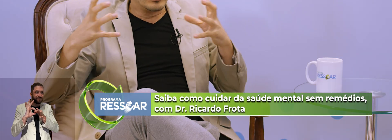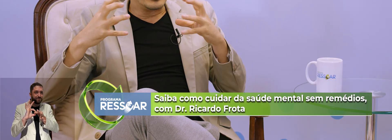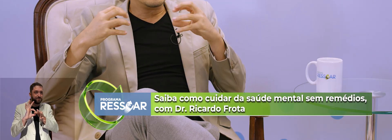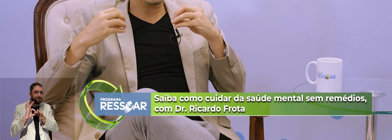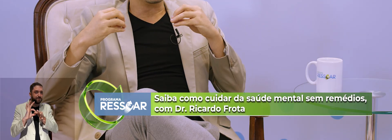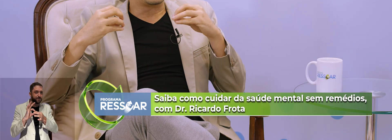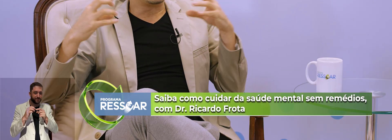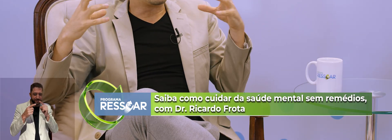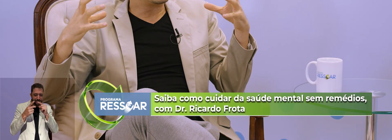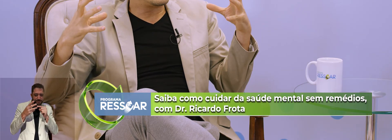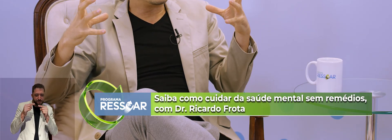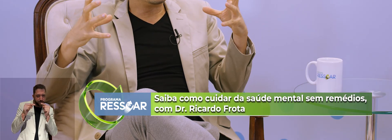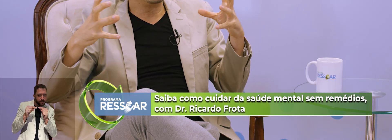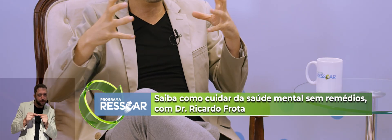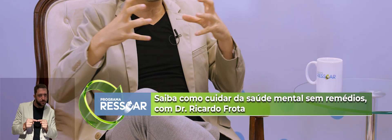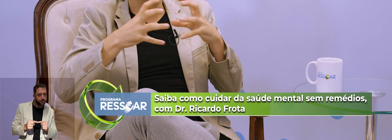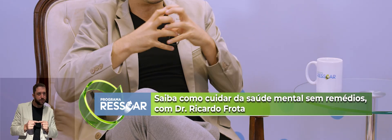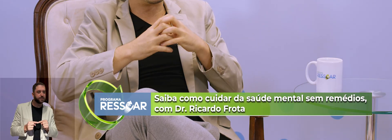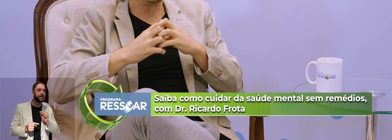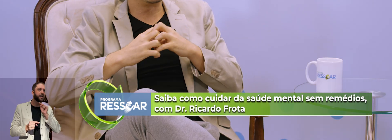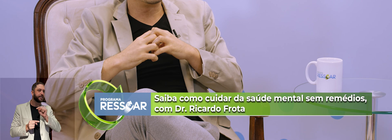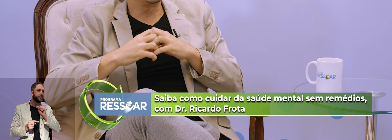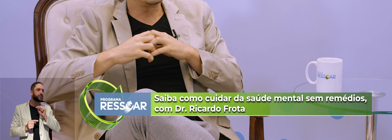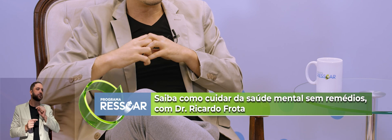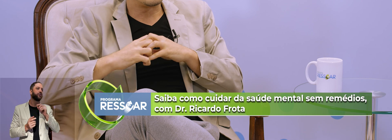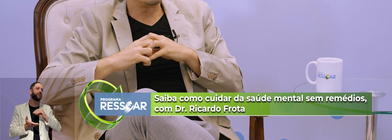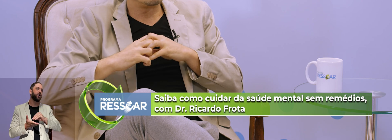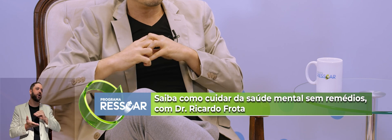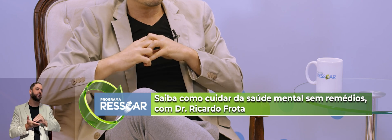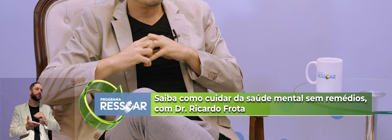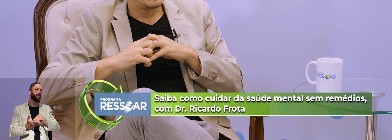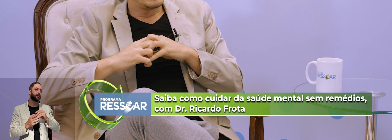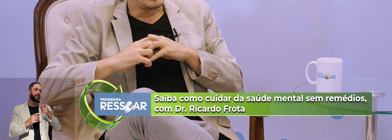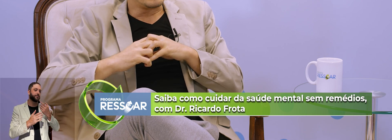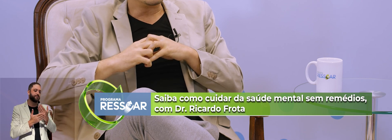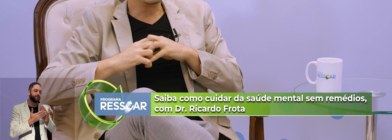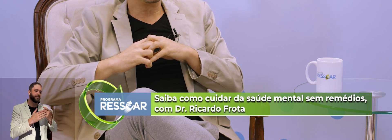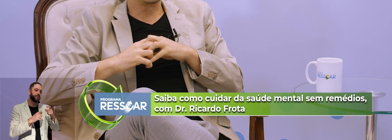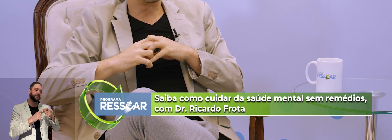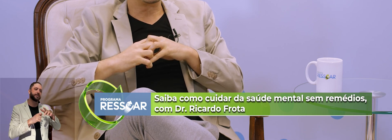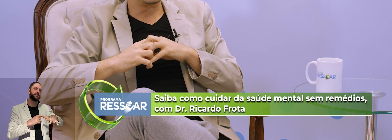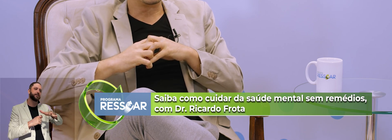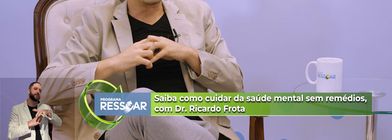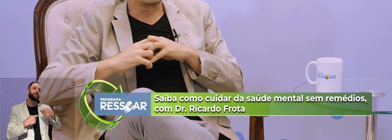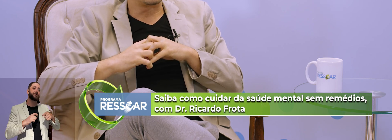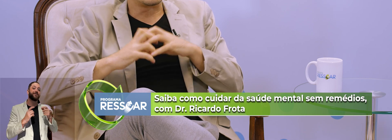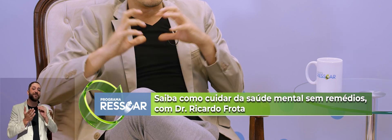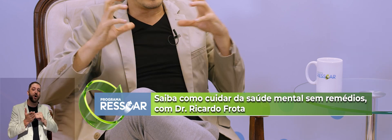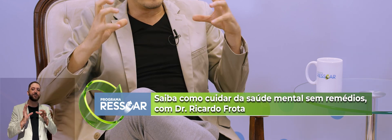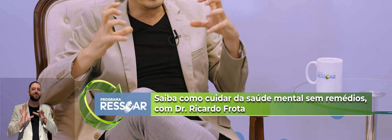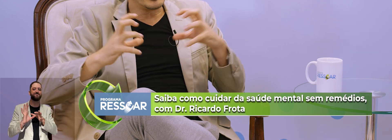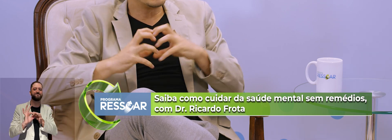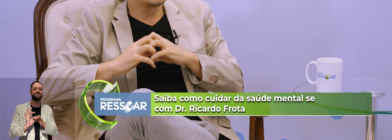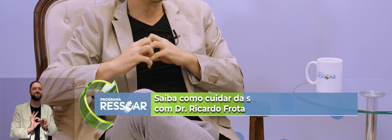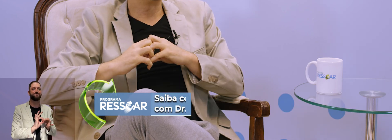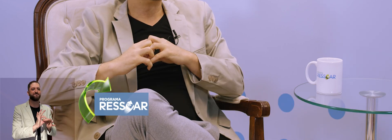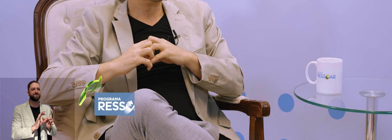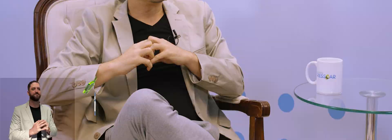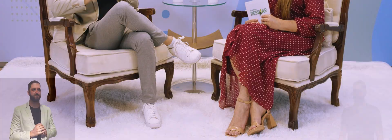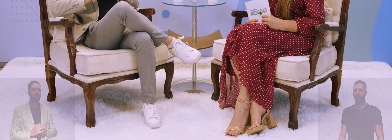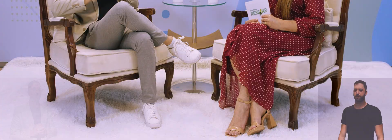junta tudo isso, aí quando é nesse juntar, é nesse integrar. É isso que falta para a medicina tradicional, é o